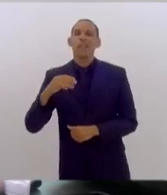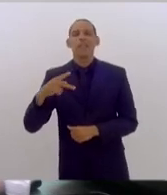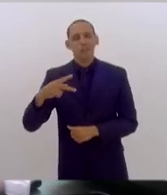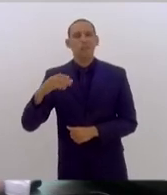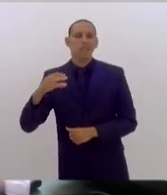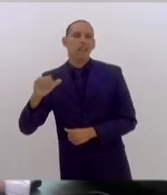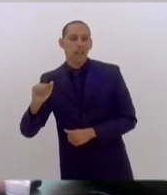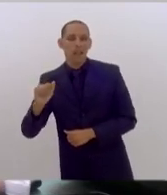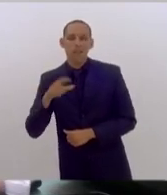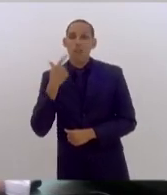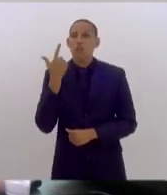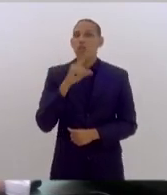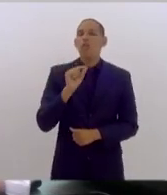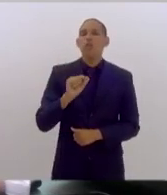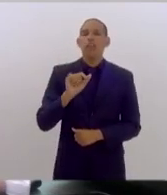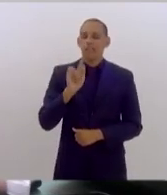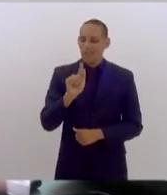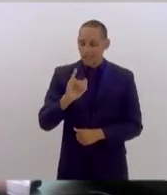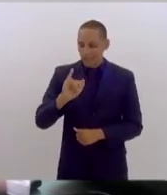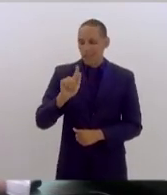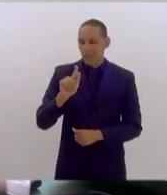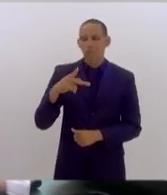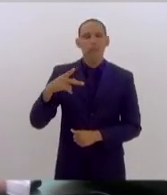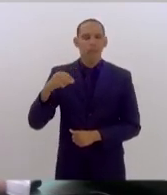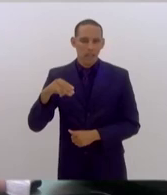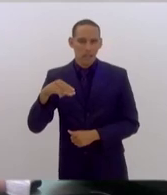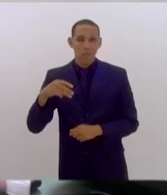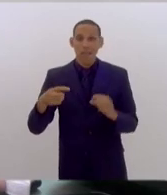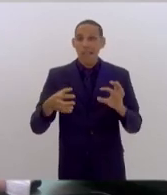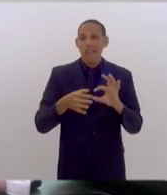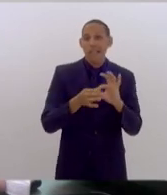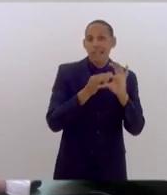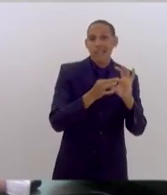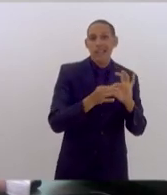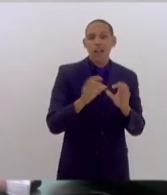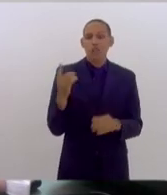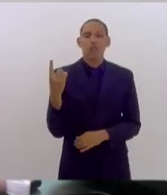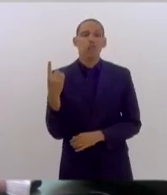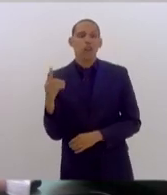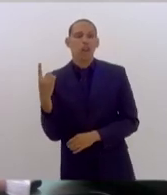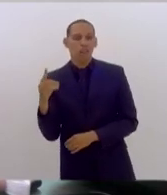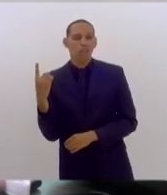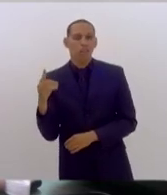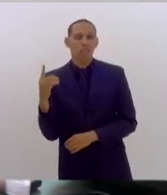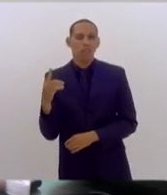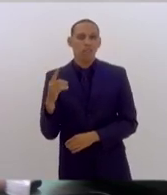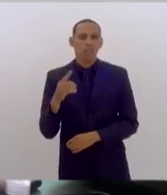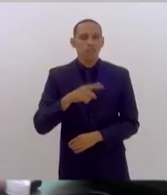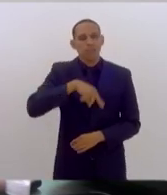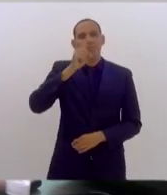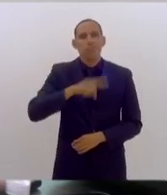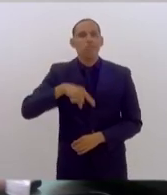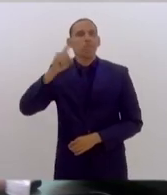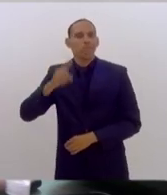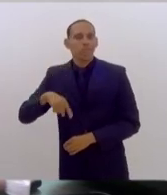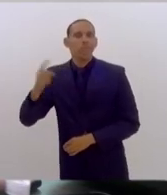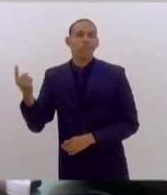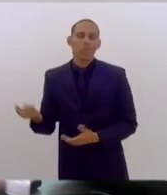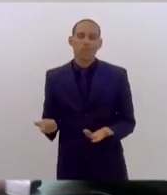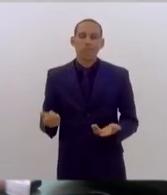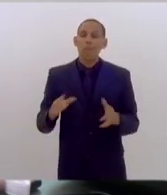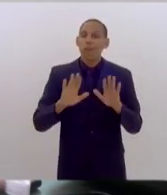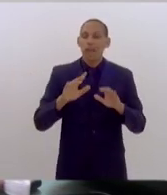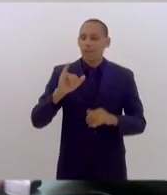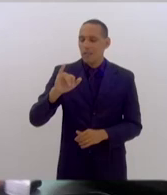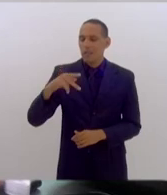discutido entre nós aqui tendo em vista que o GPM de ditador vinculado ao dólar né conciliações de grande porte né